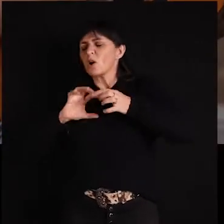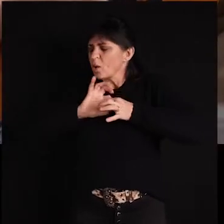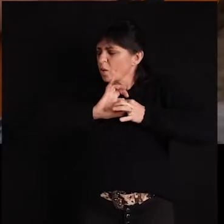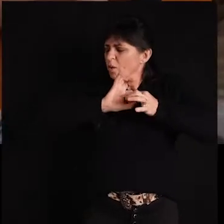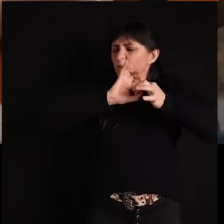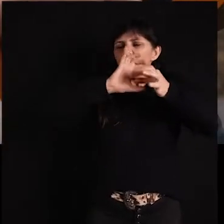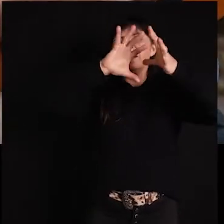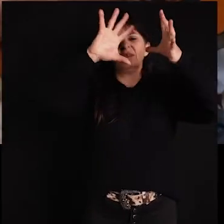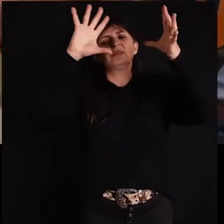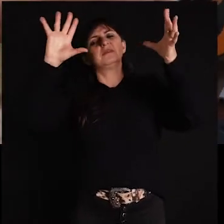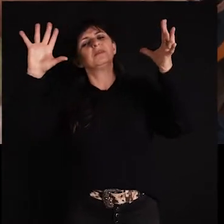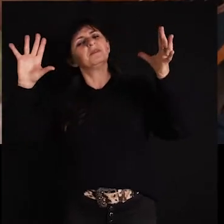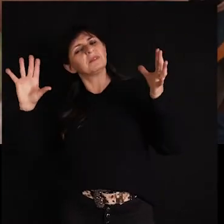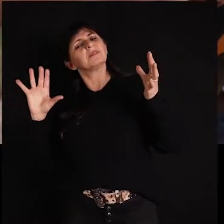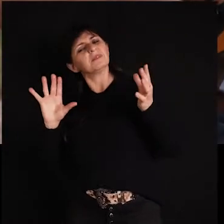liberdade.